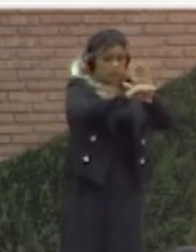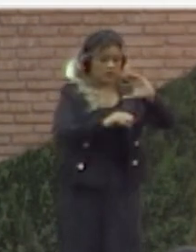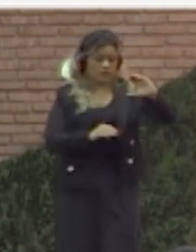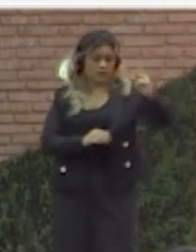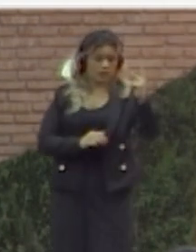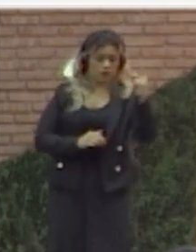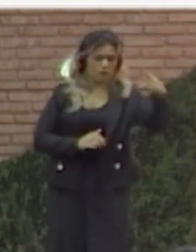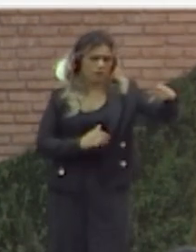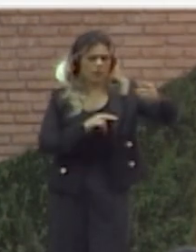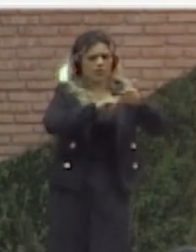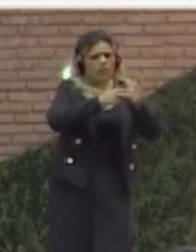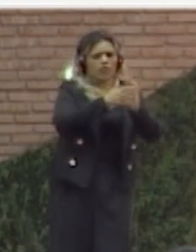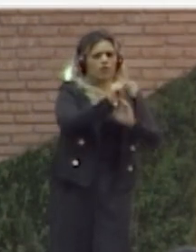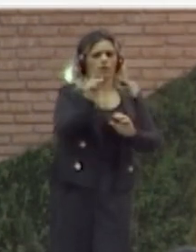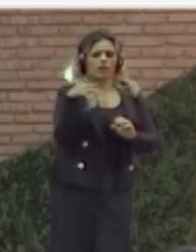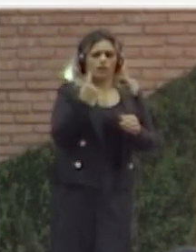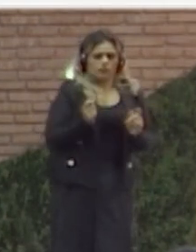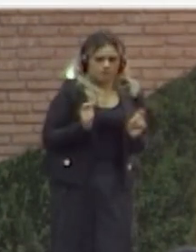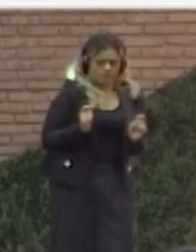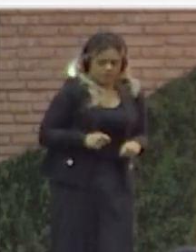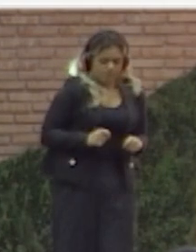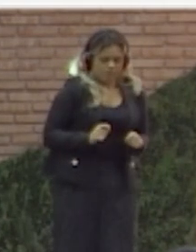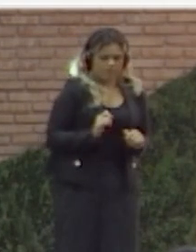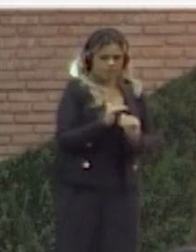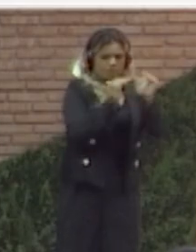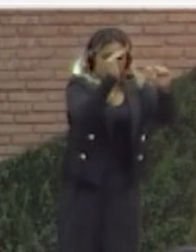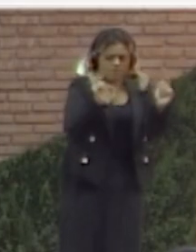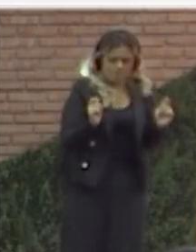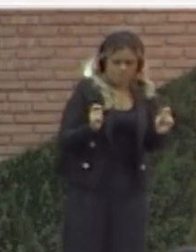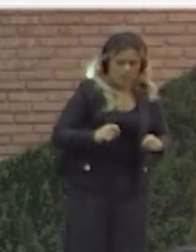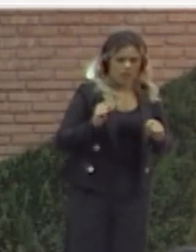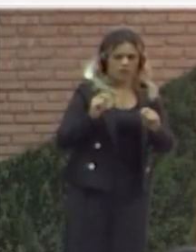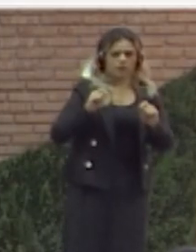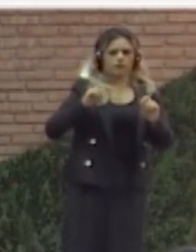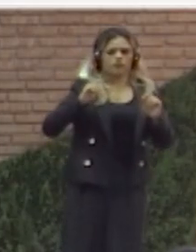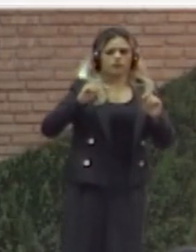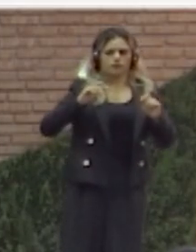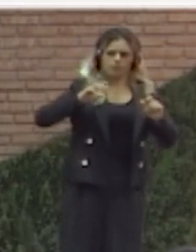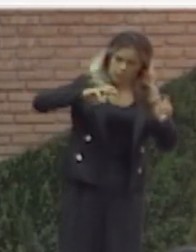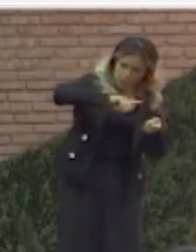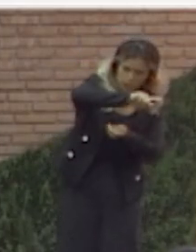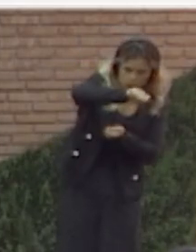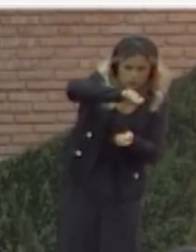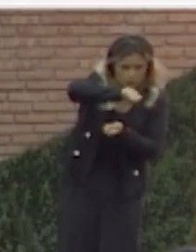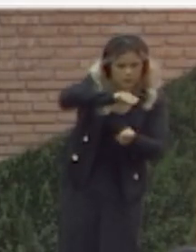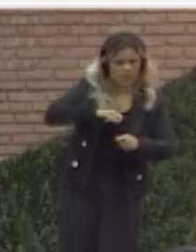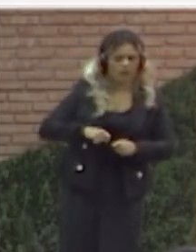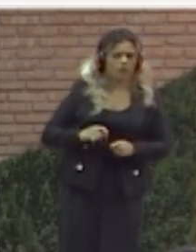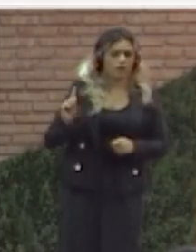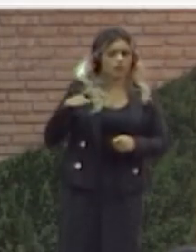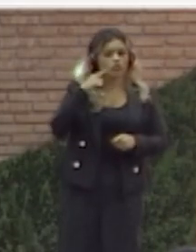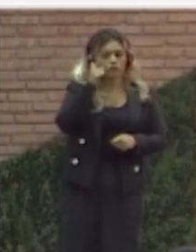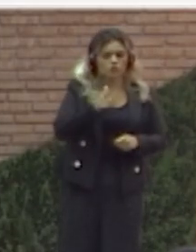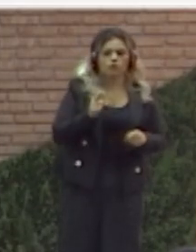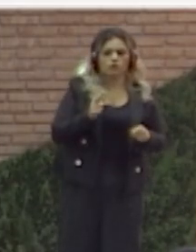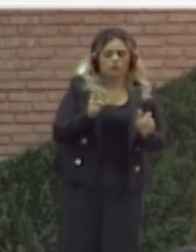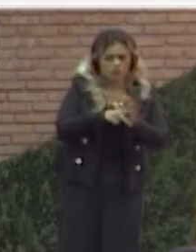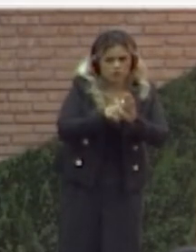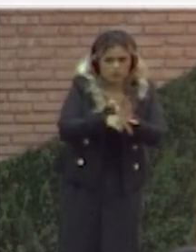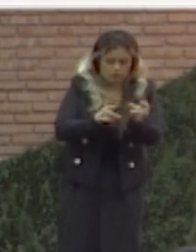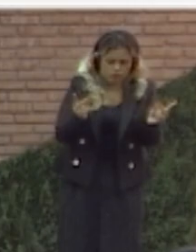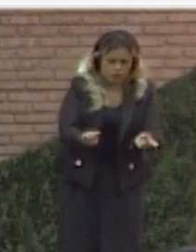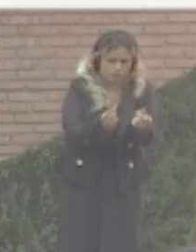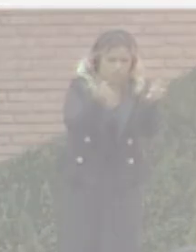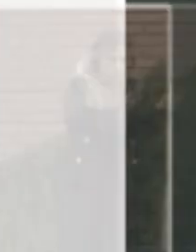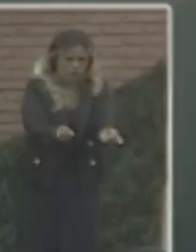ela permite que a gente seja mais eficiente, que a gente seja mais sustentável, que a gente crie projetos